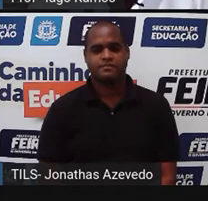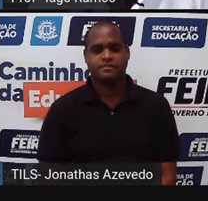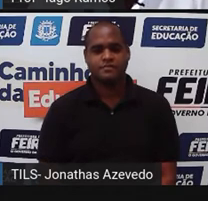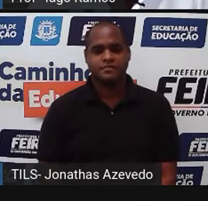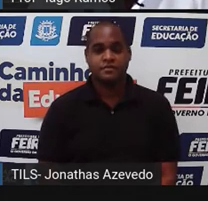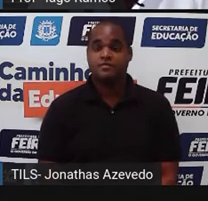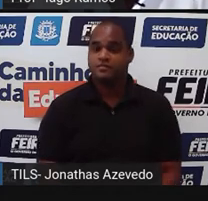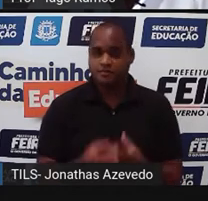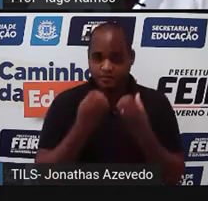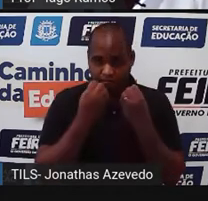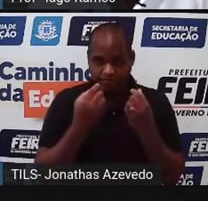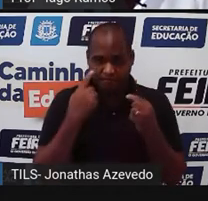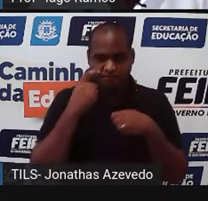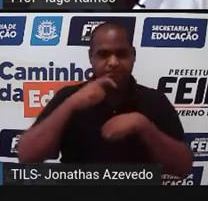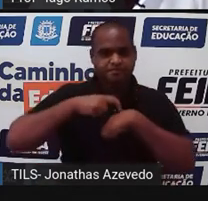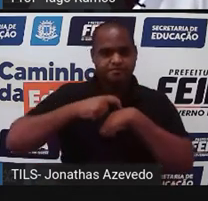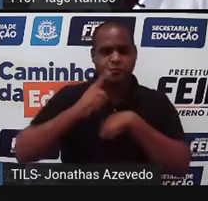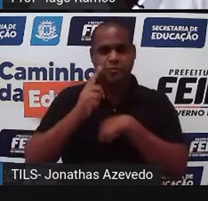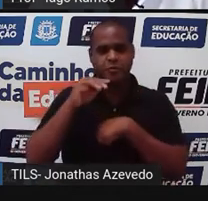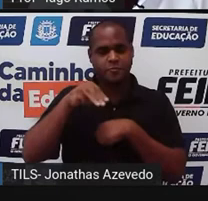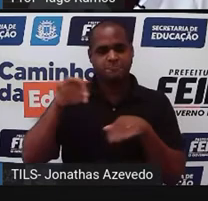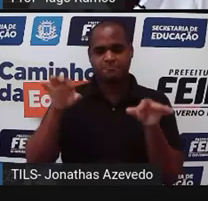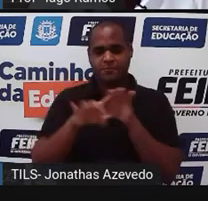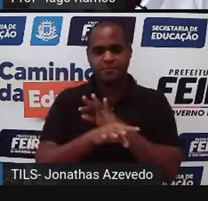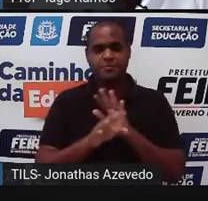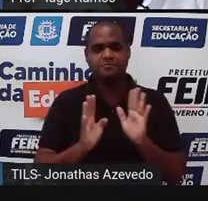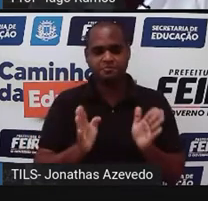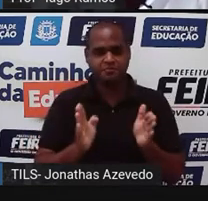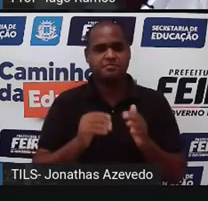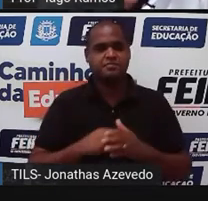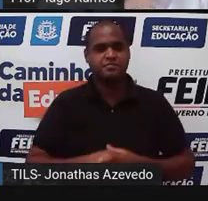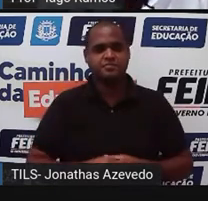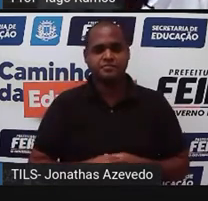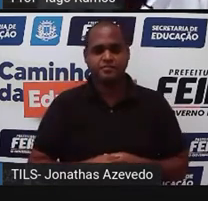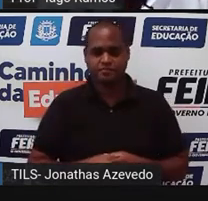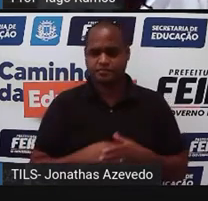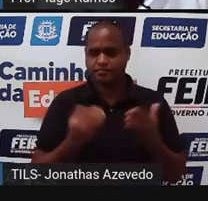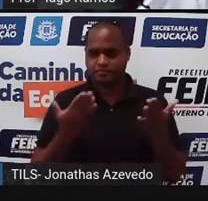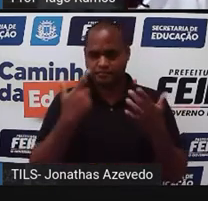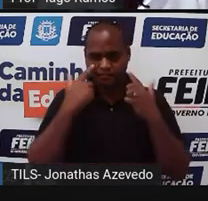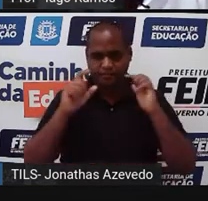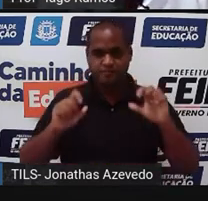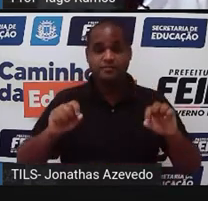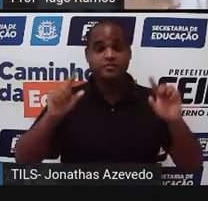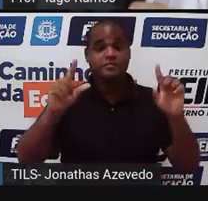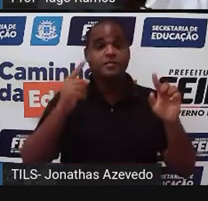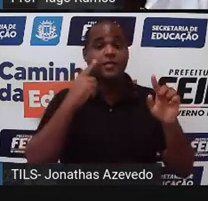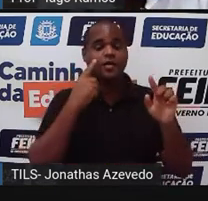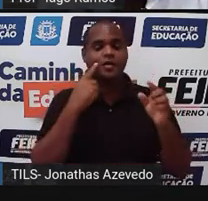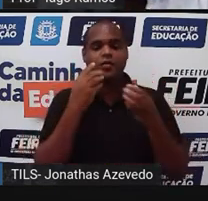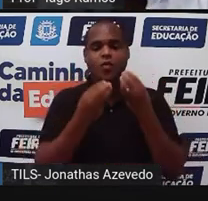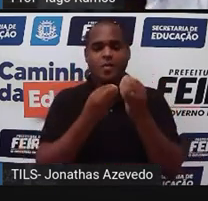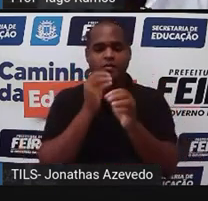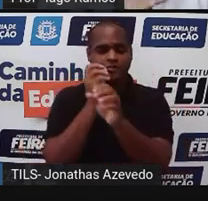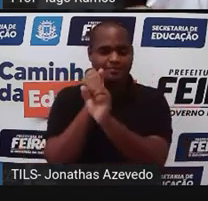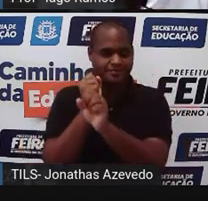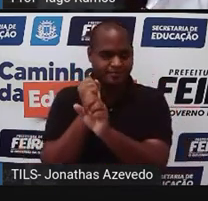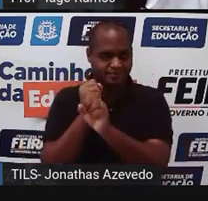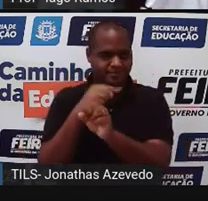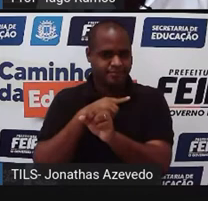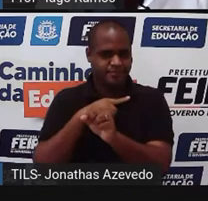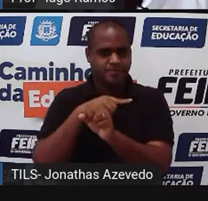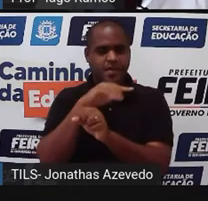e o tempo de um minuto acabou o e a gente tem na tela ali a forma de calcular